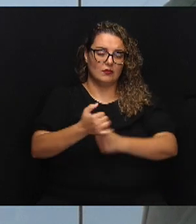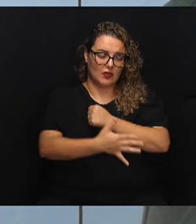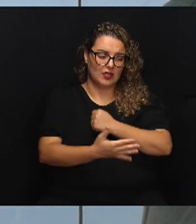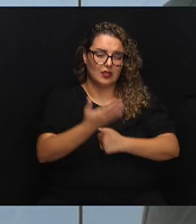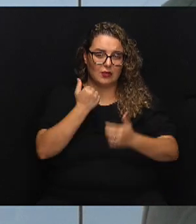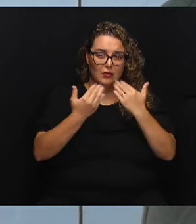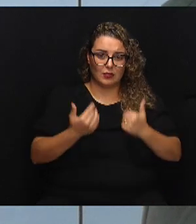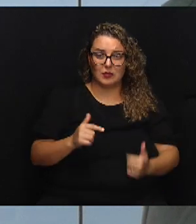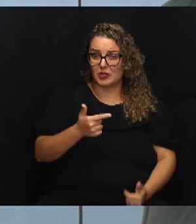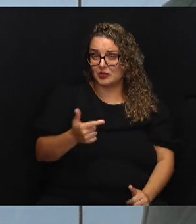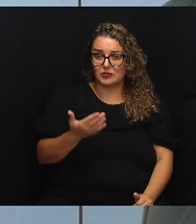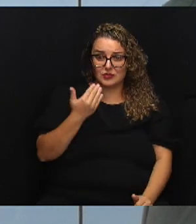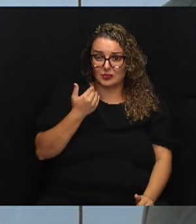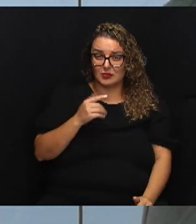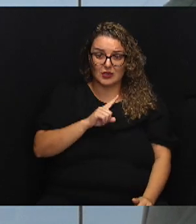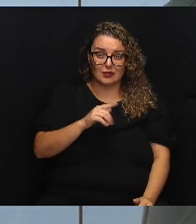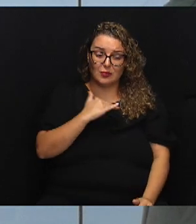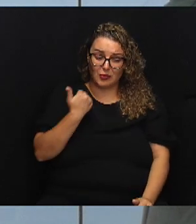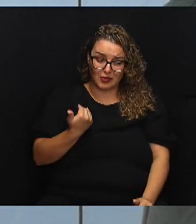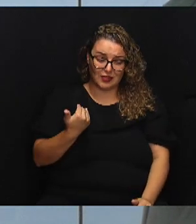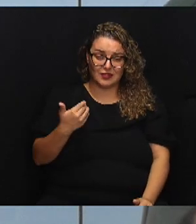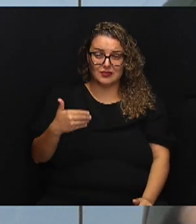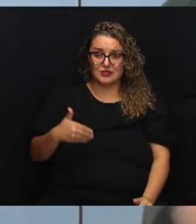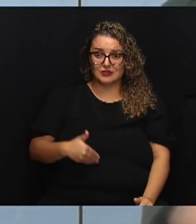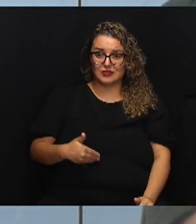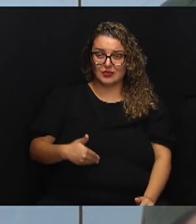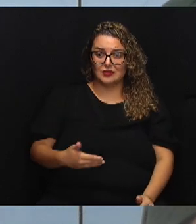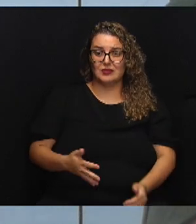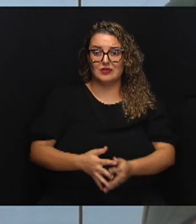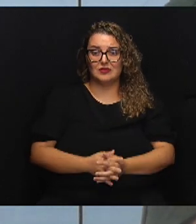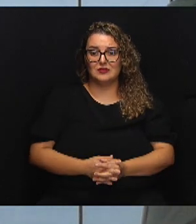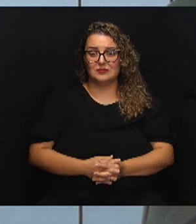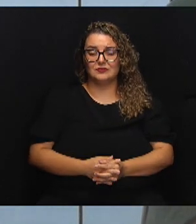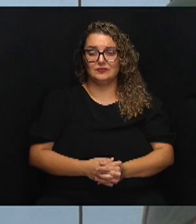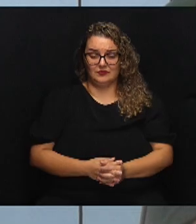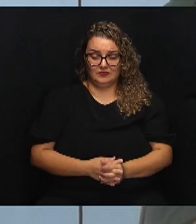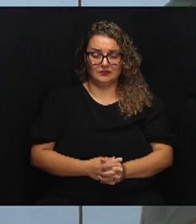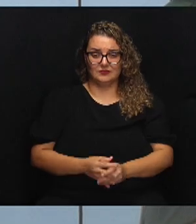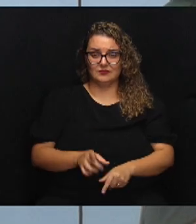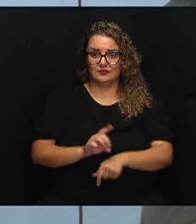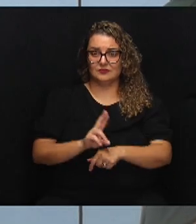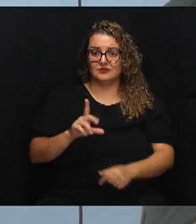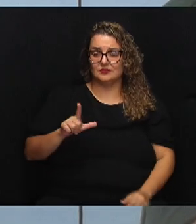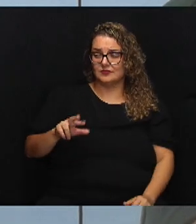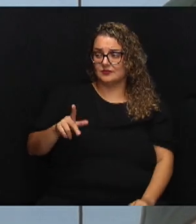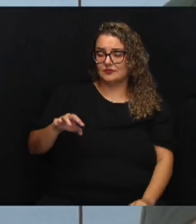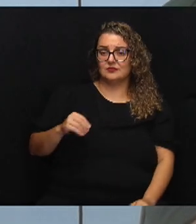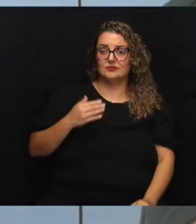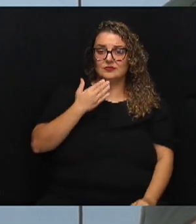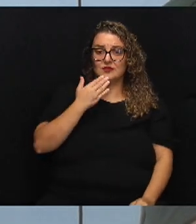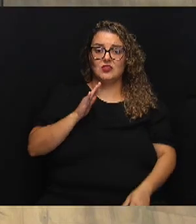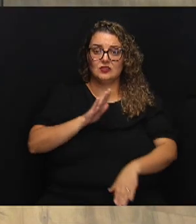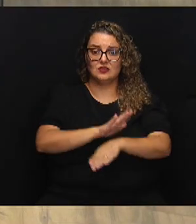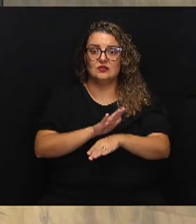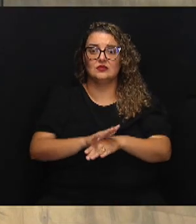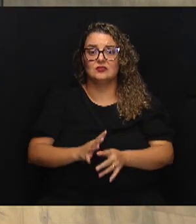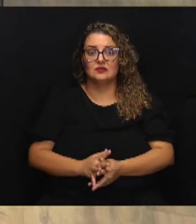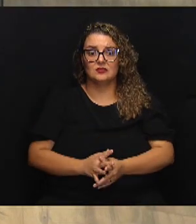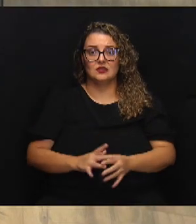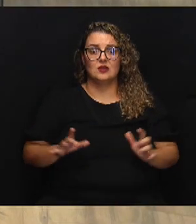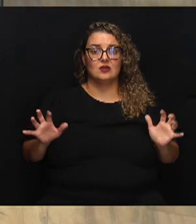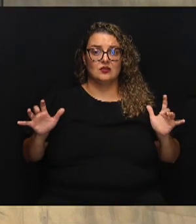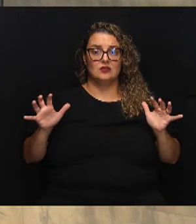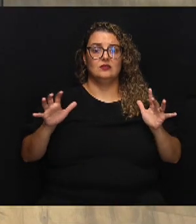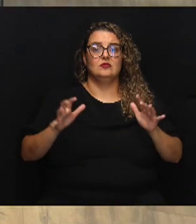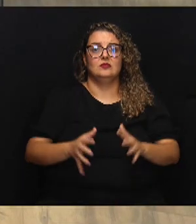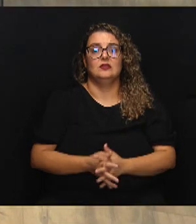ideia. Para não morrer de fome. Sim. E aí o doutor Luiz Paulo pediu um auxílio, aí nós fomos lá, montamos um mutirão a equipe,